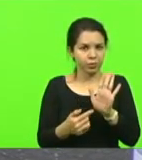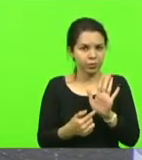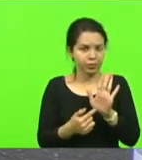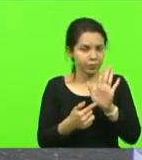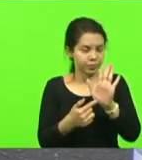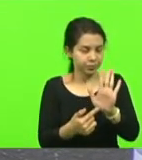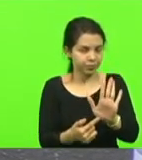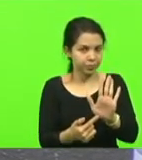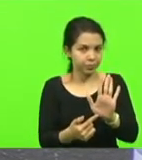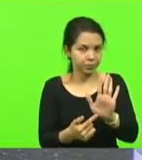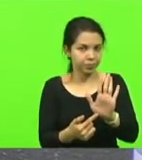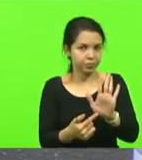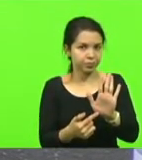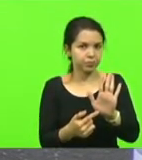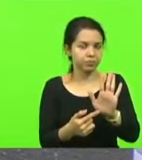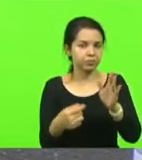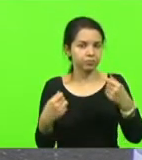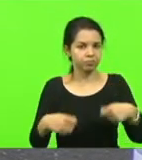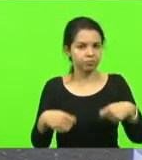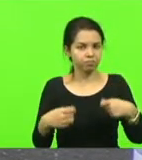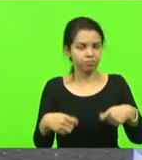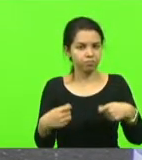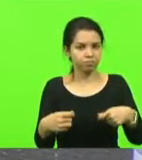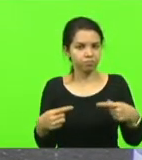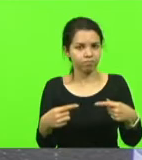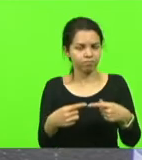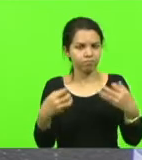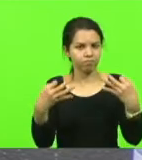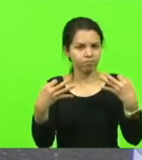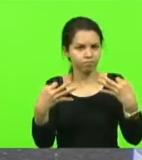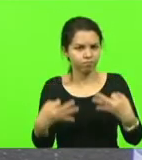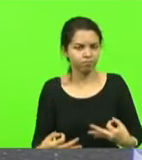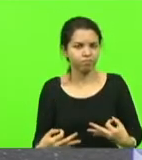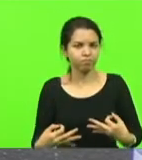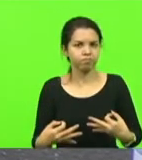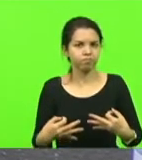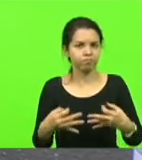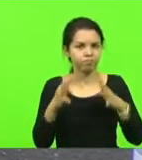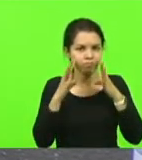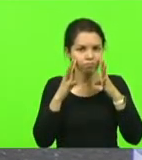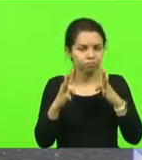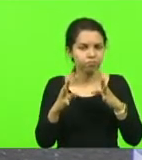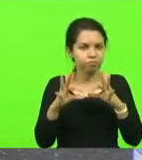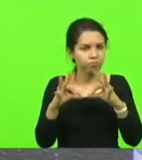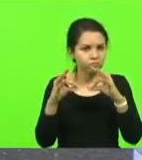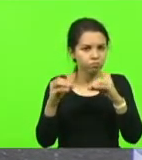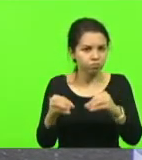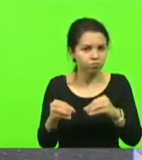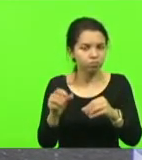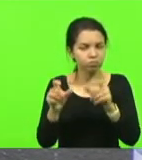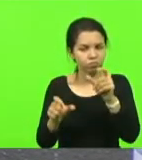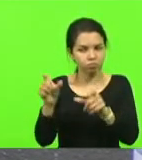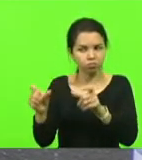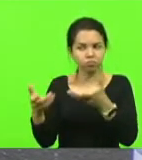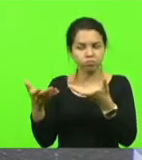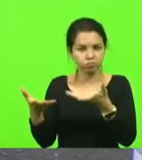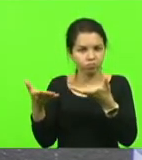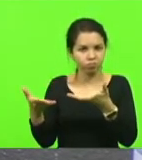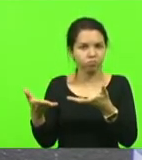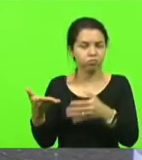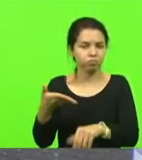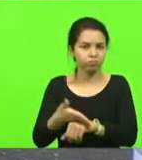tenha absoluta legitimidade, ouvindo todos aqueles que quiserem